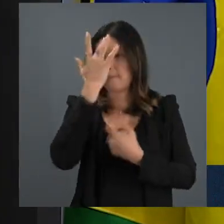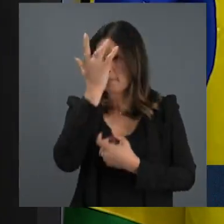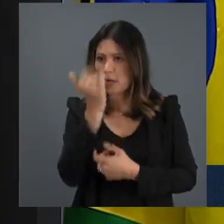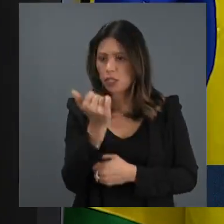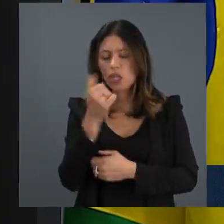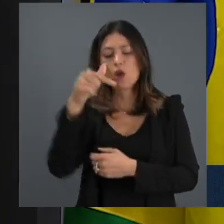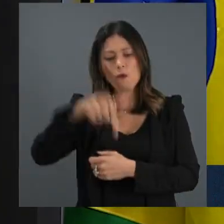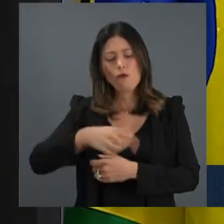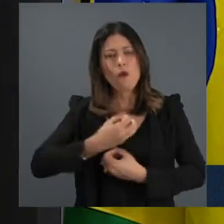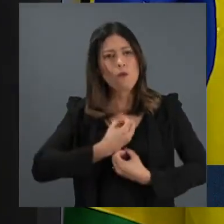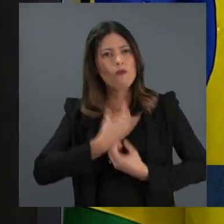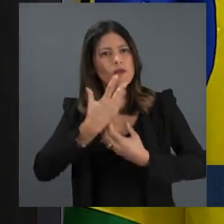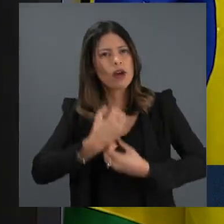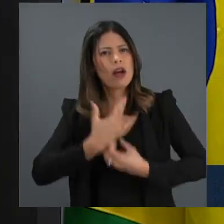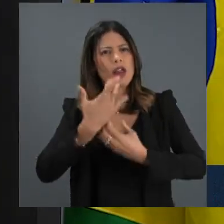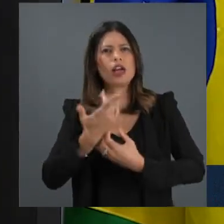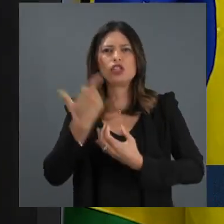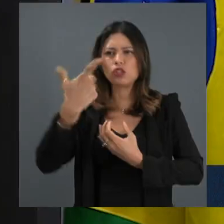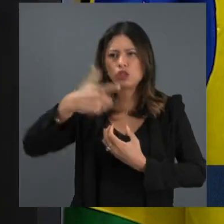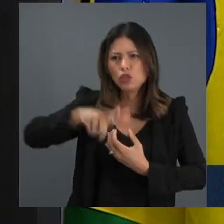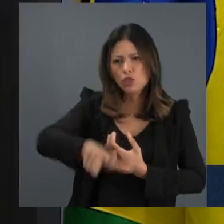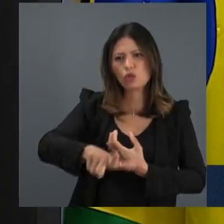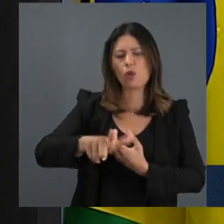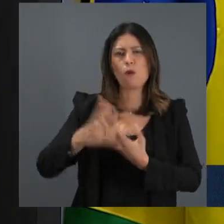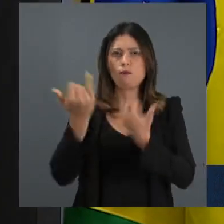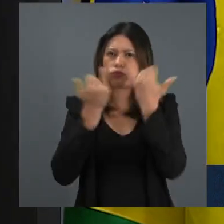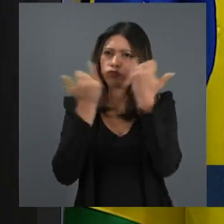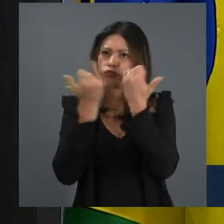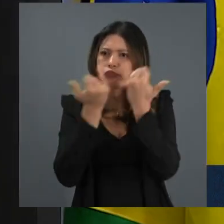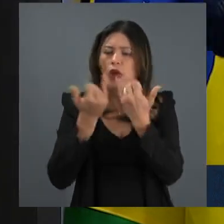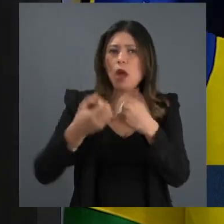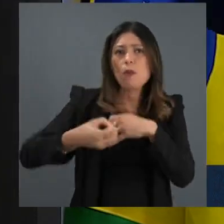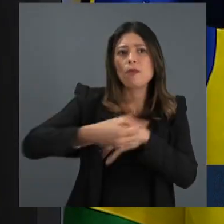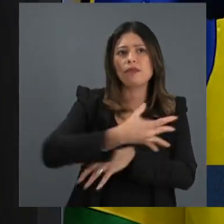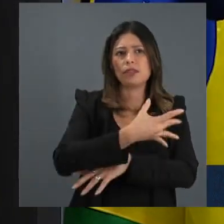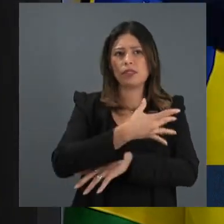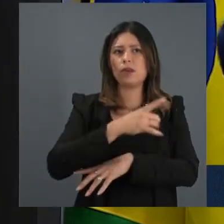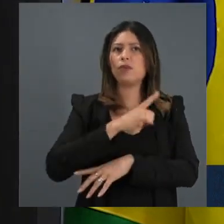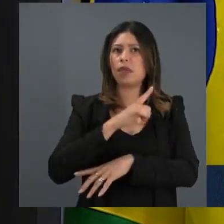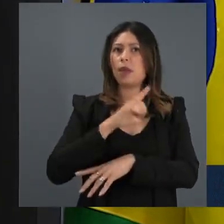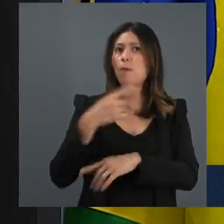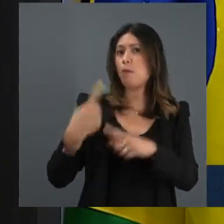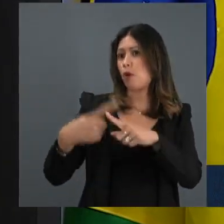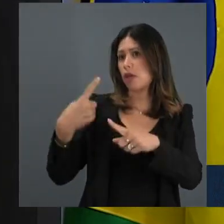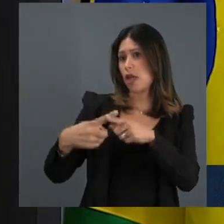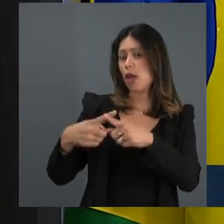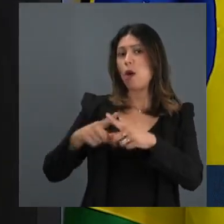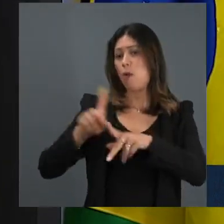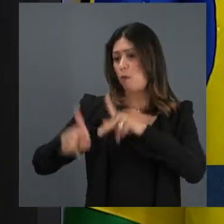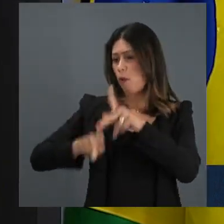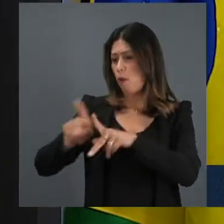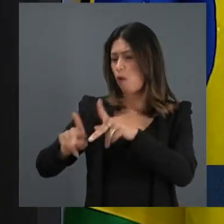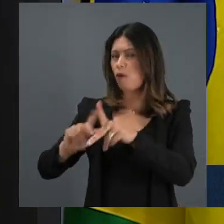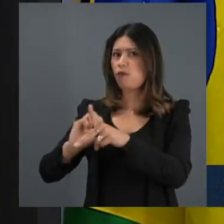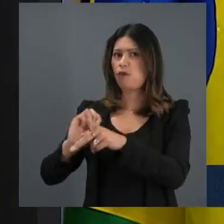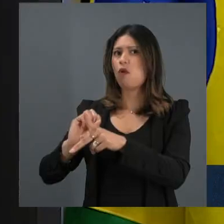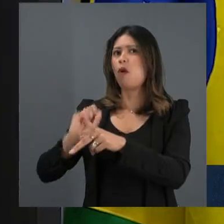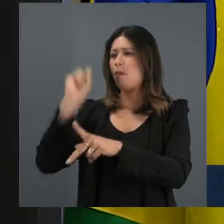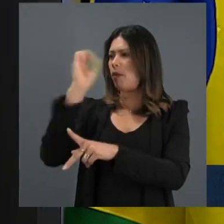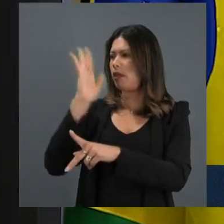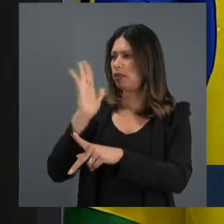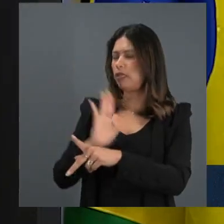dados, novas aberrações de brasileiros presos que não tiveram ainda o